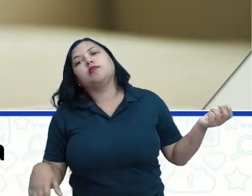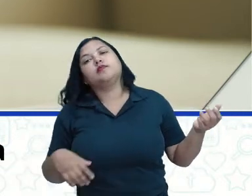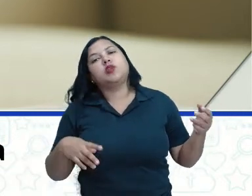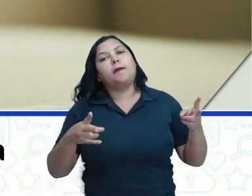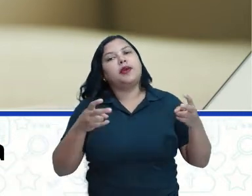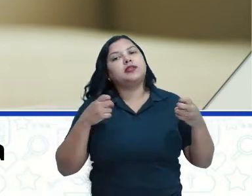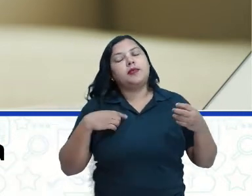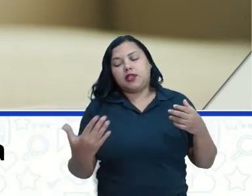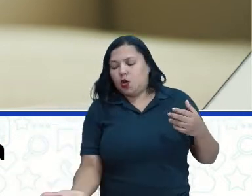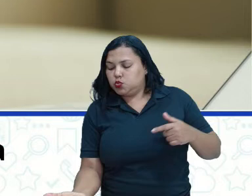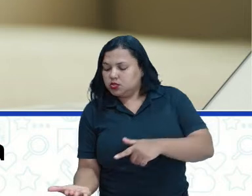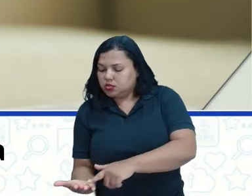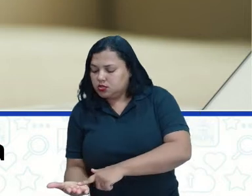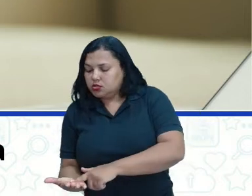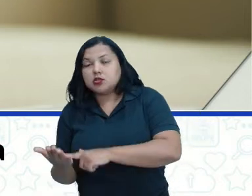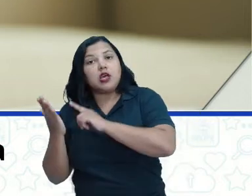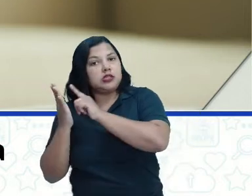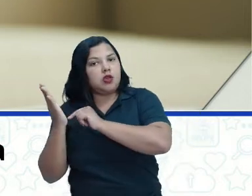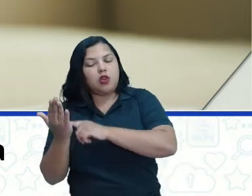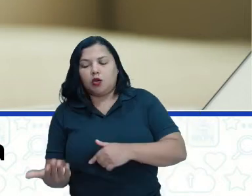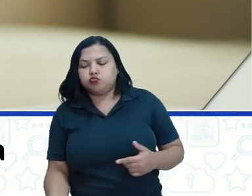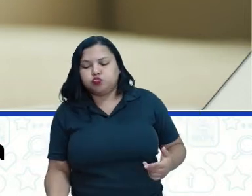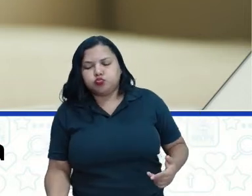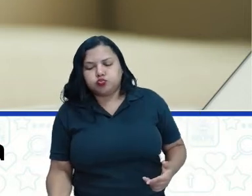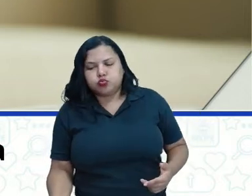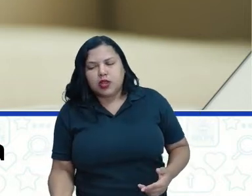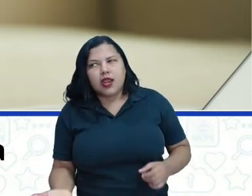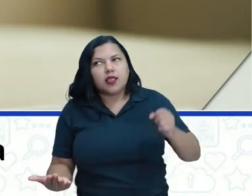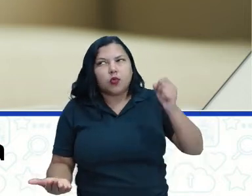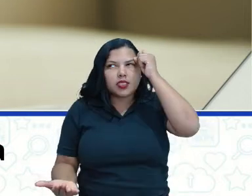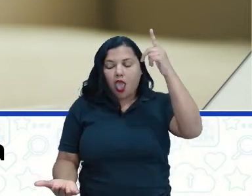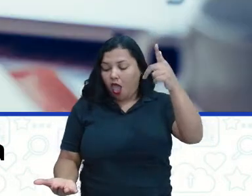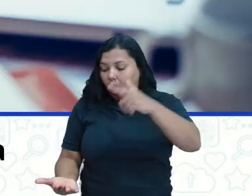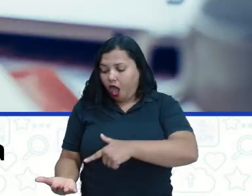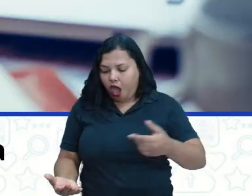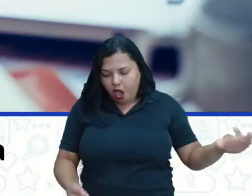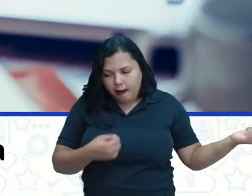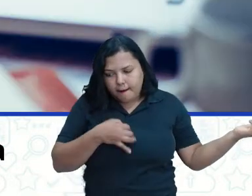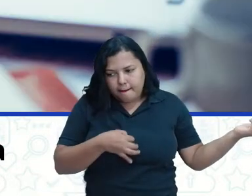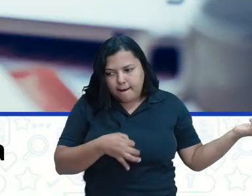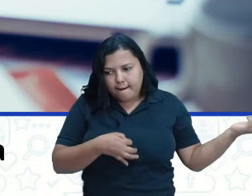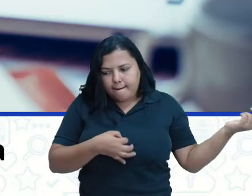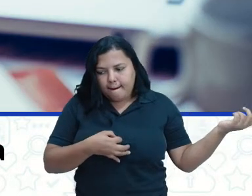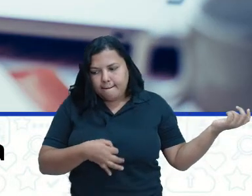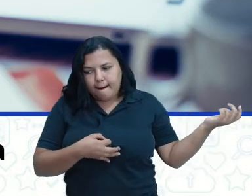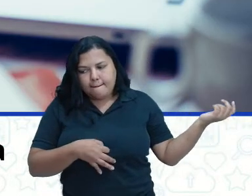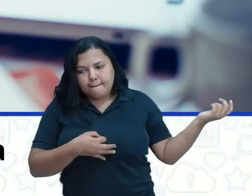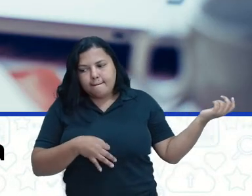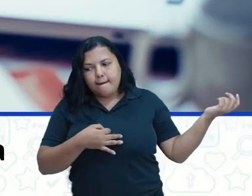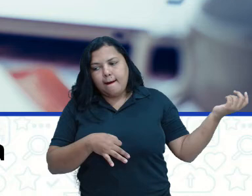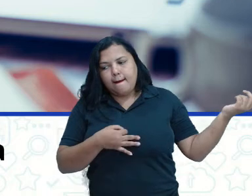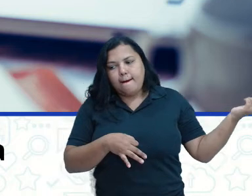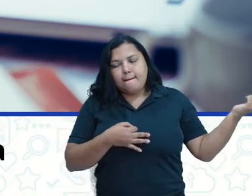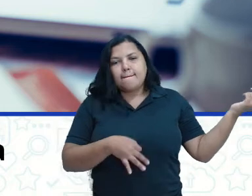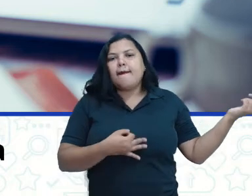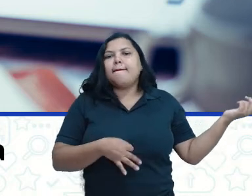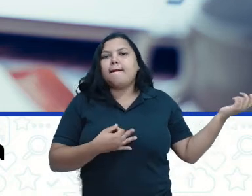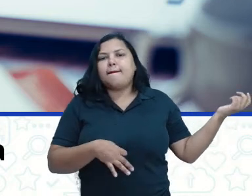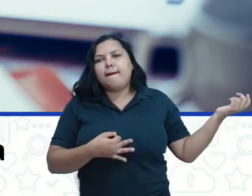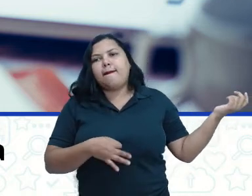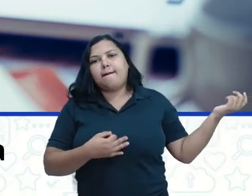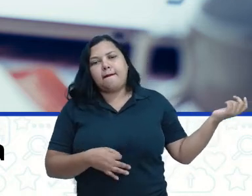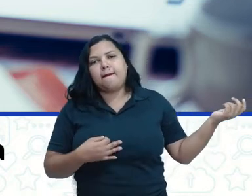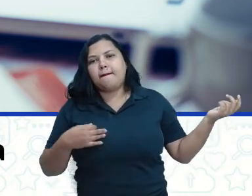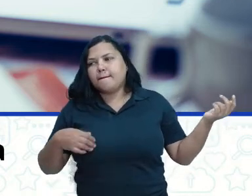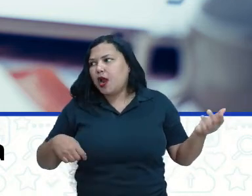seja, de repente ele estava na rua, gravou uma ideia no celular e em casa está desenvolvendo e escrevendo a letra da música. Perceba que sempre está lá